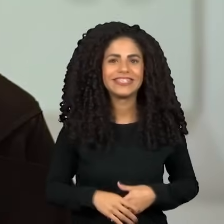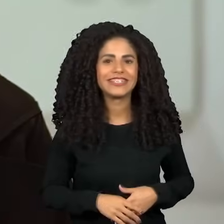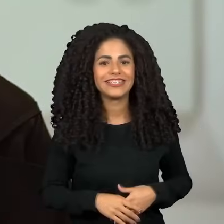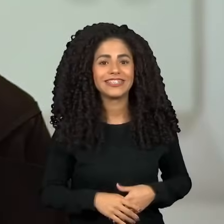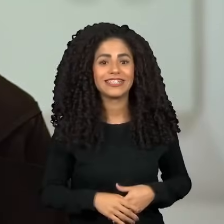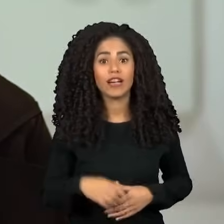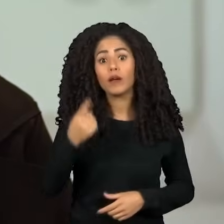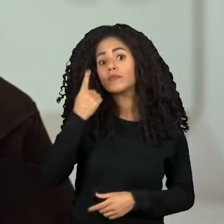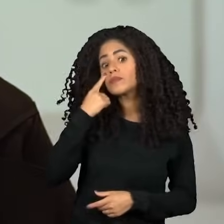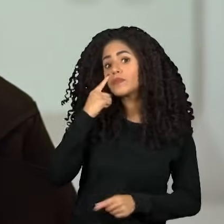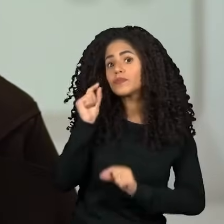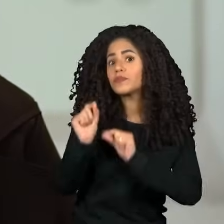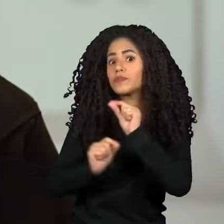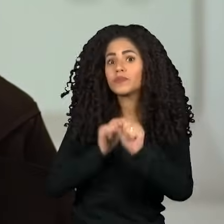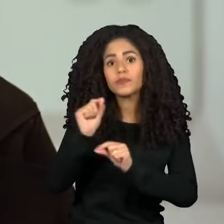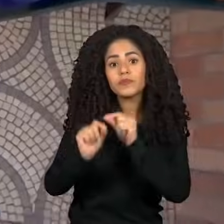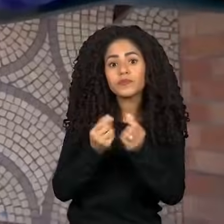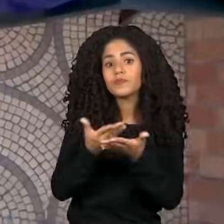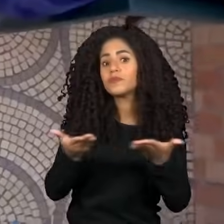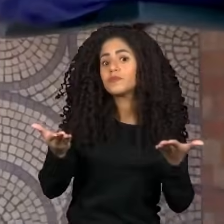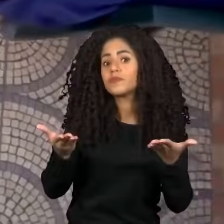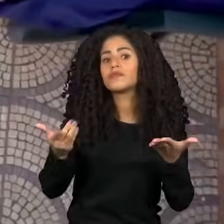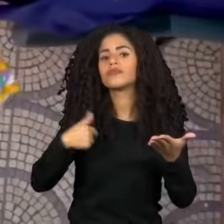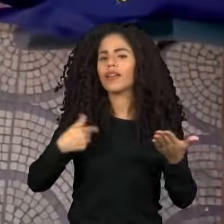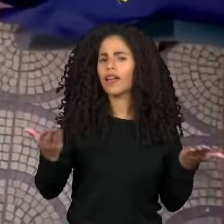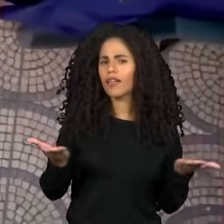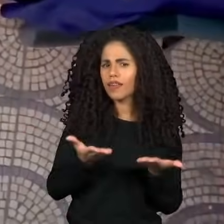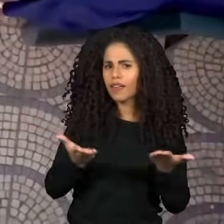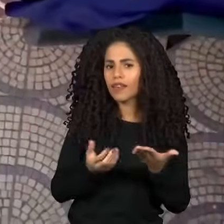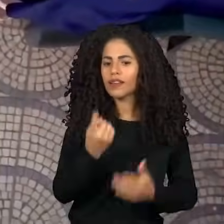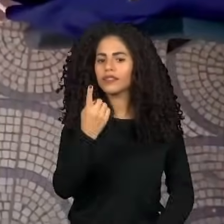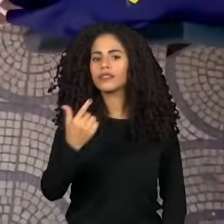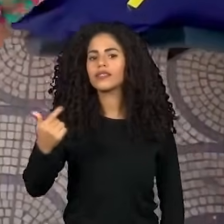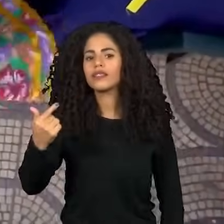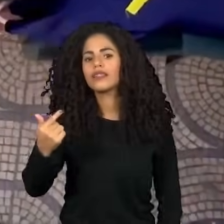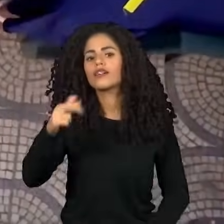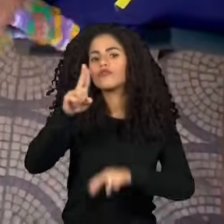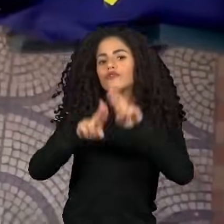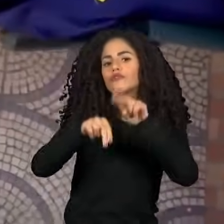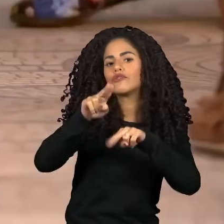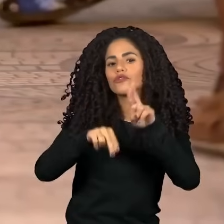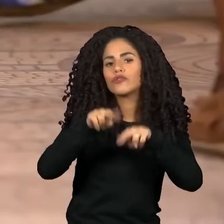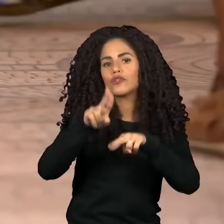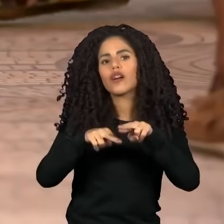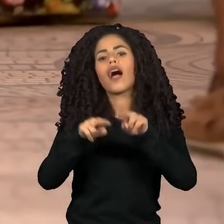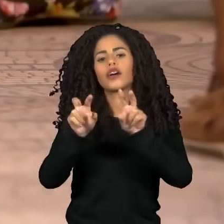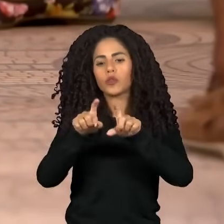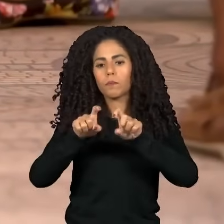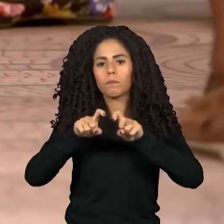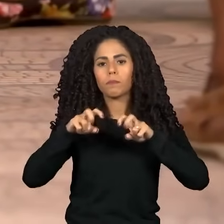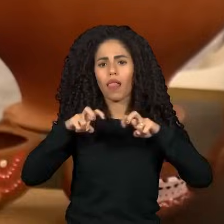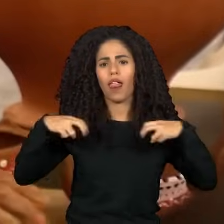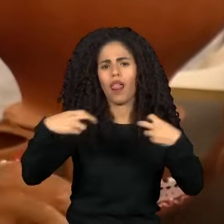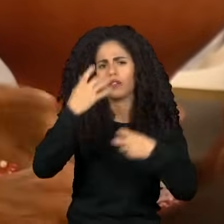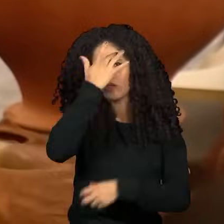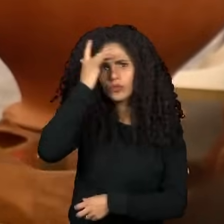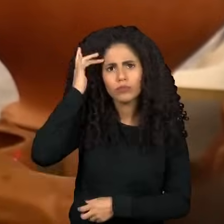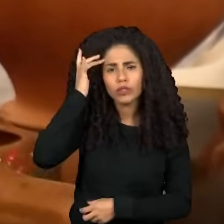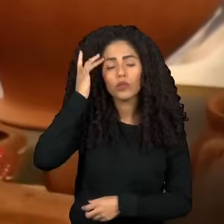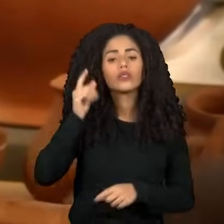Quero ver, mar abaixo no Maranhão. Dia 17 de junho foi feita uma reunião para... Eu